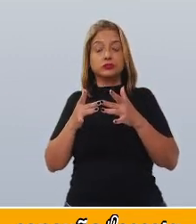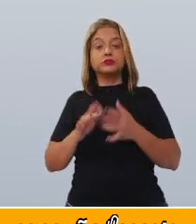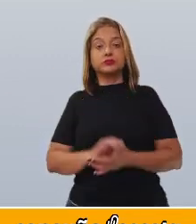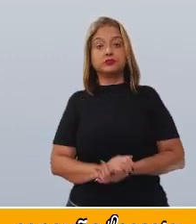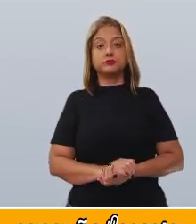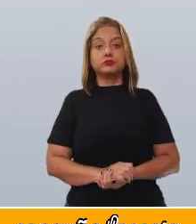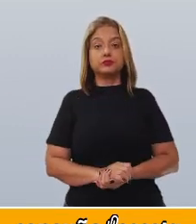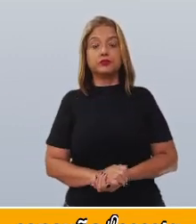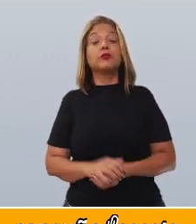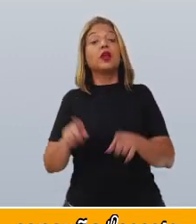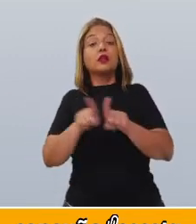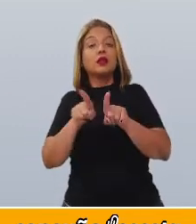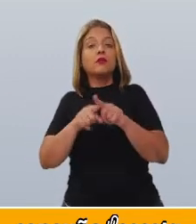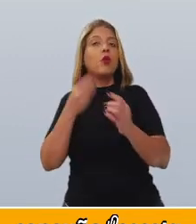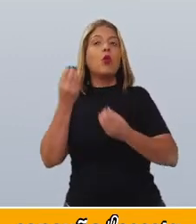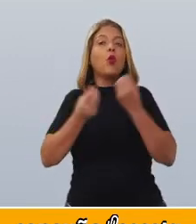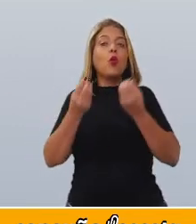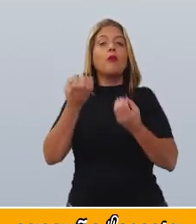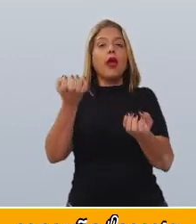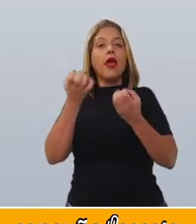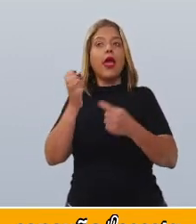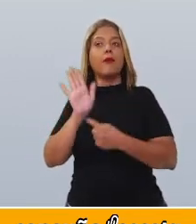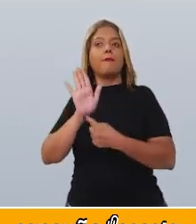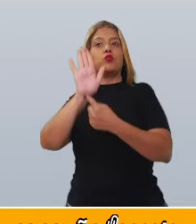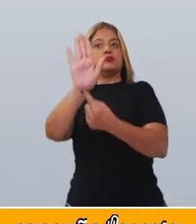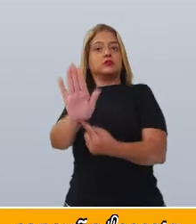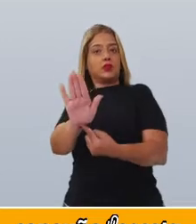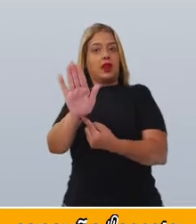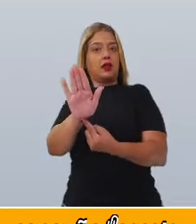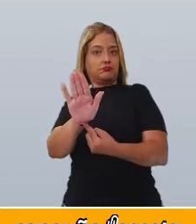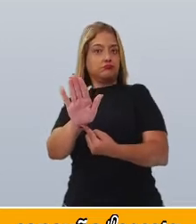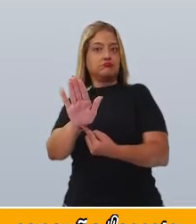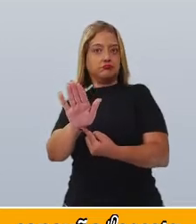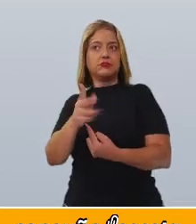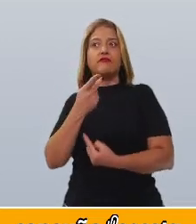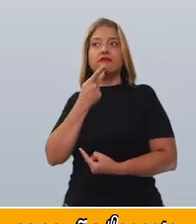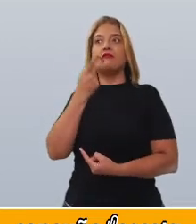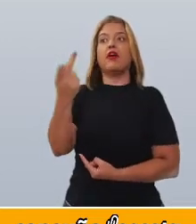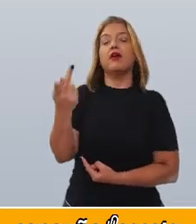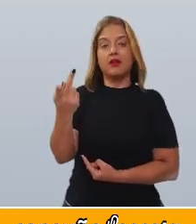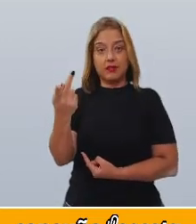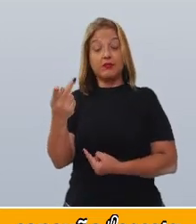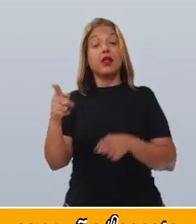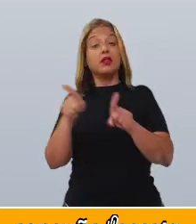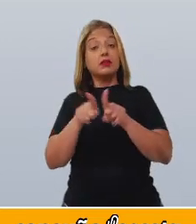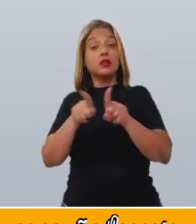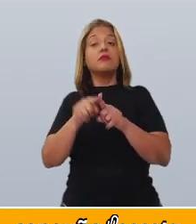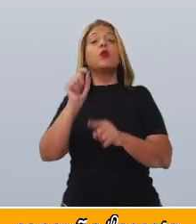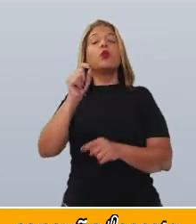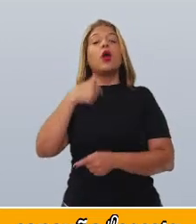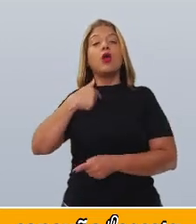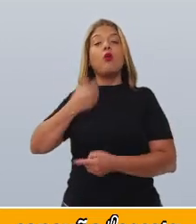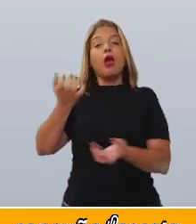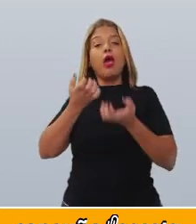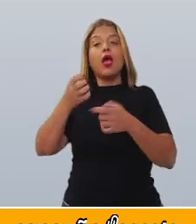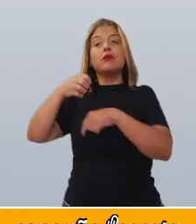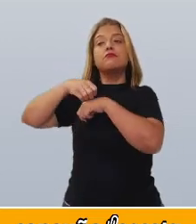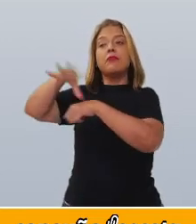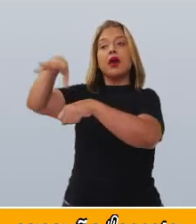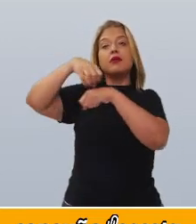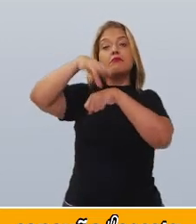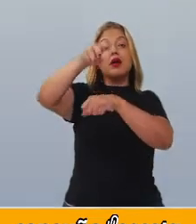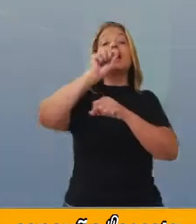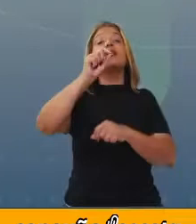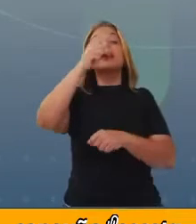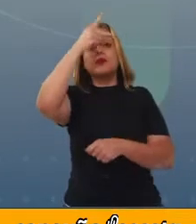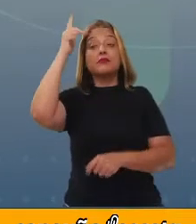quem produz uma mensagem e também o público-alvo a quem a mensagem é destinada.